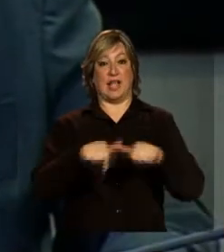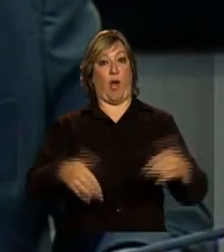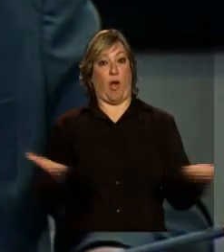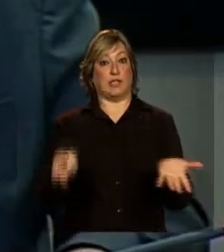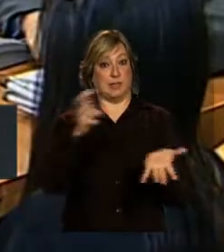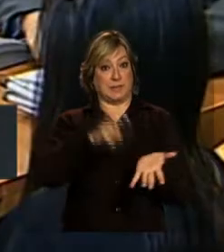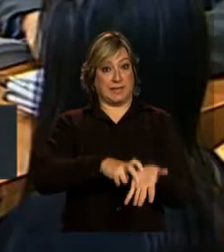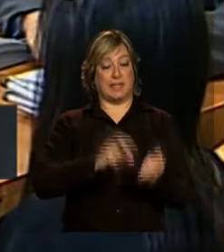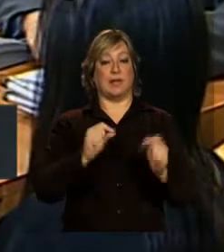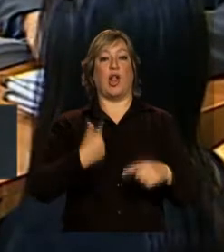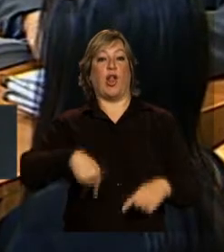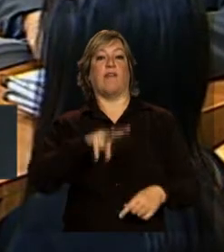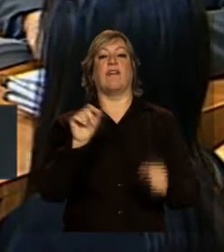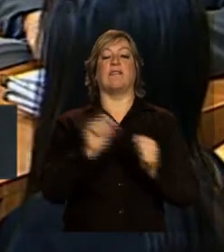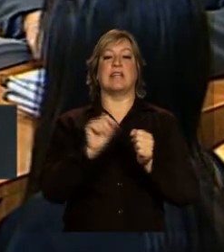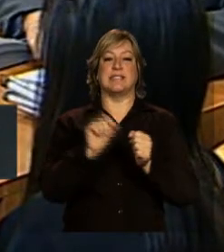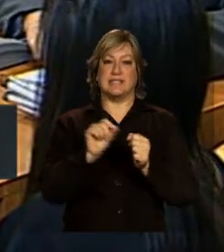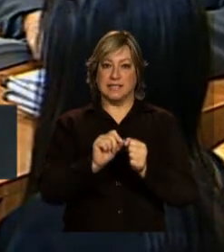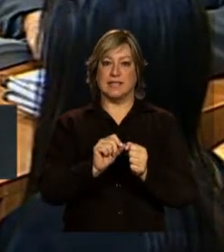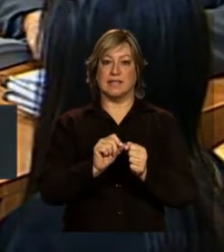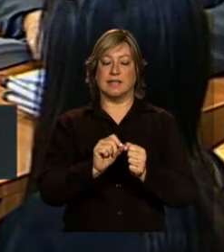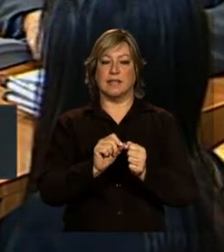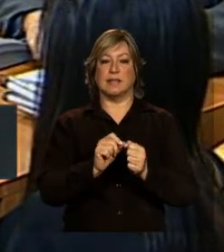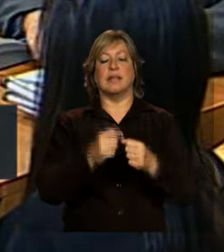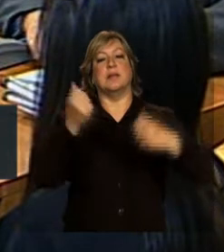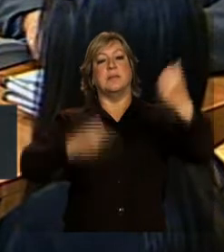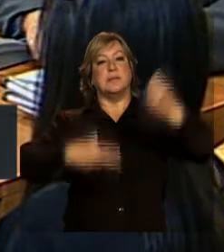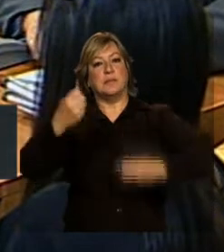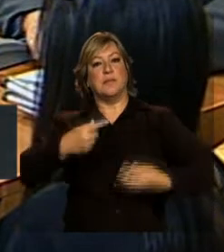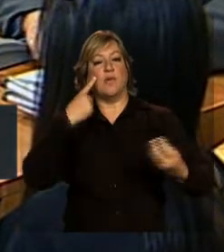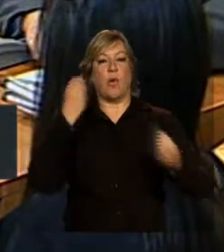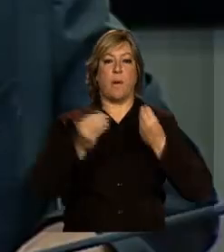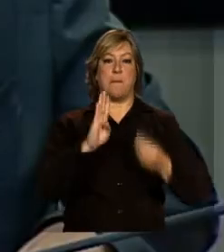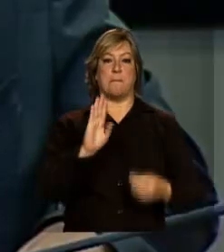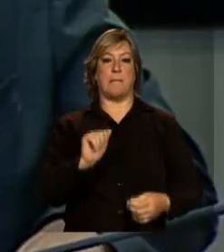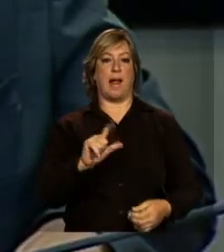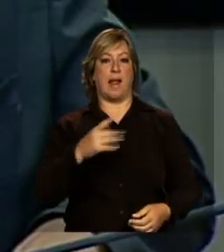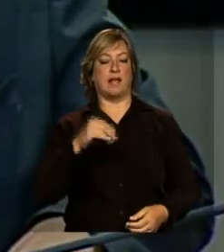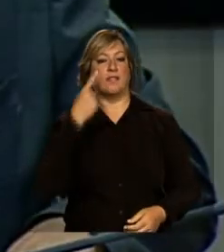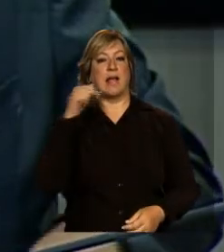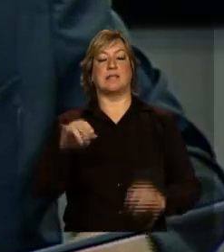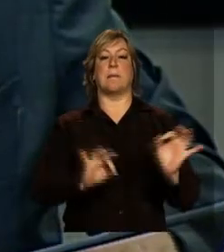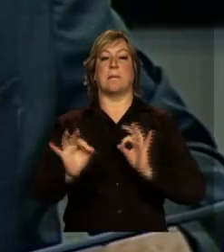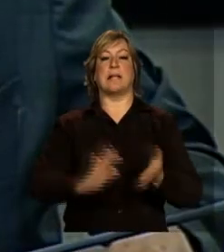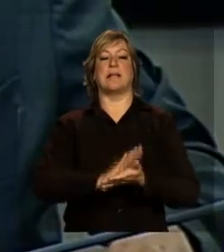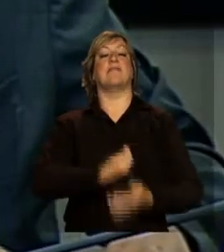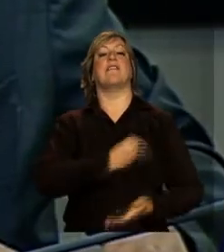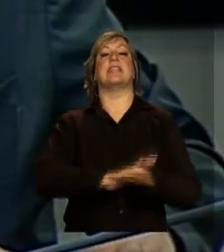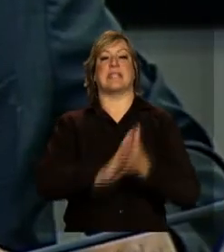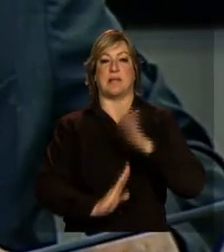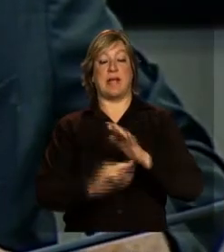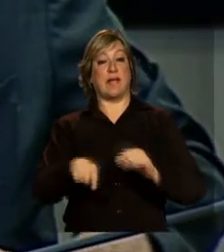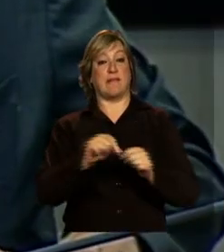em que vamos fazer um balanço do Plano Viver Sem Limite, dizer que esse balanço ele foi feito aqui